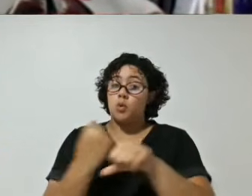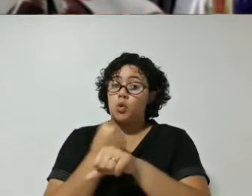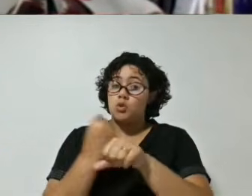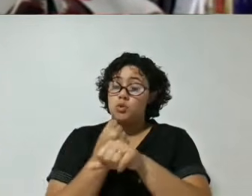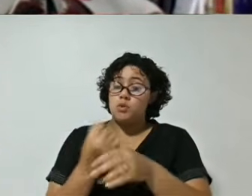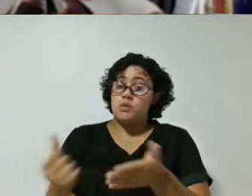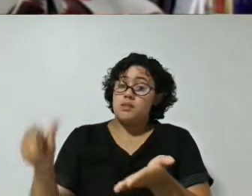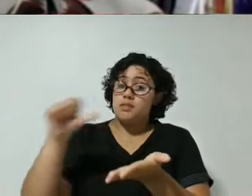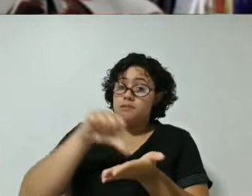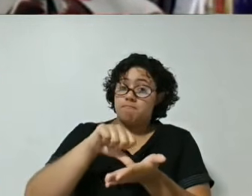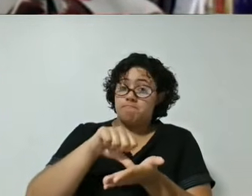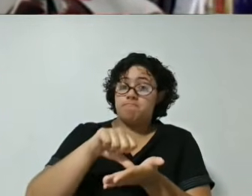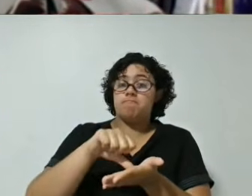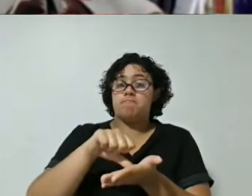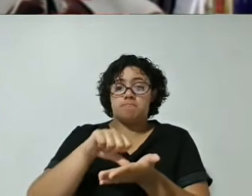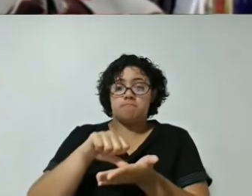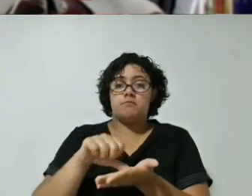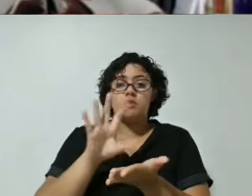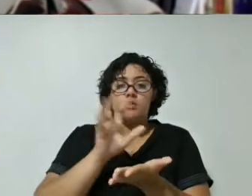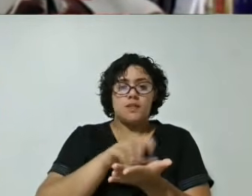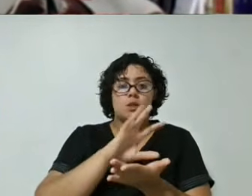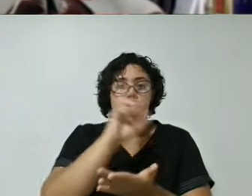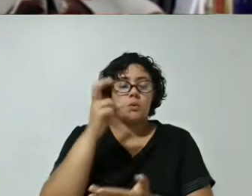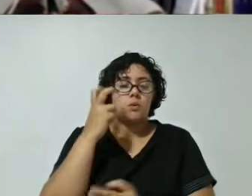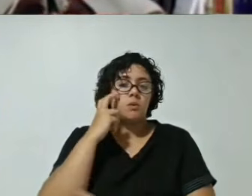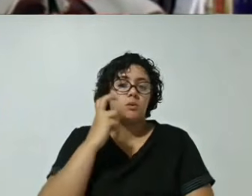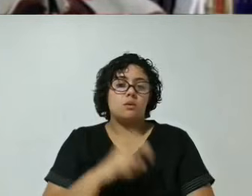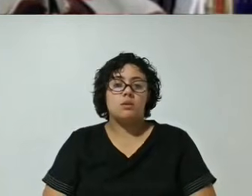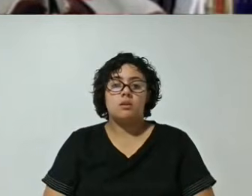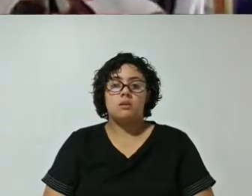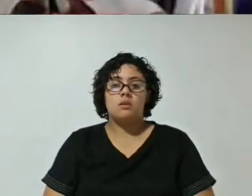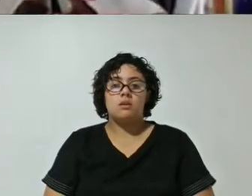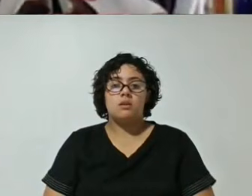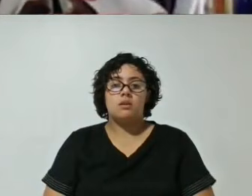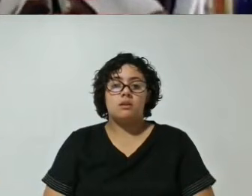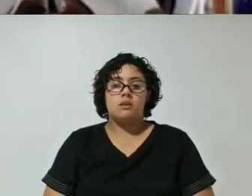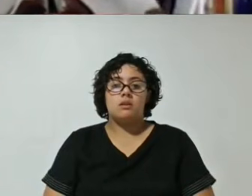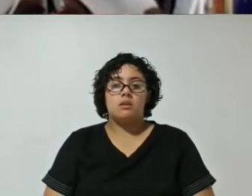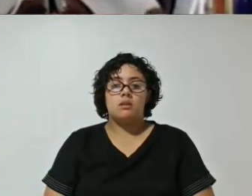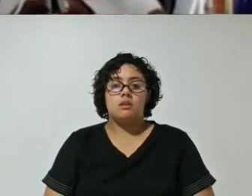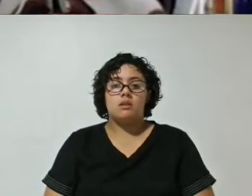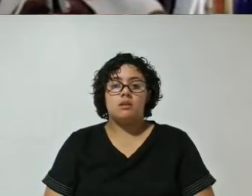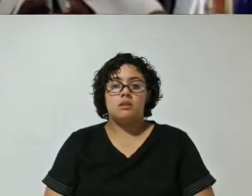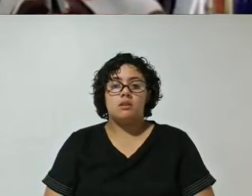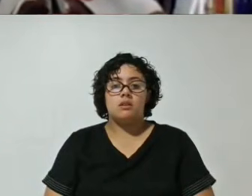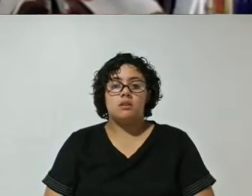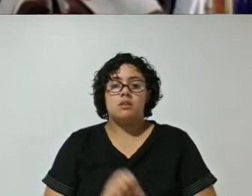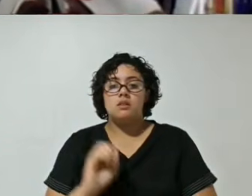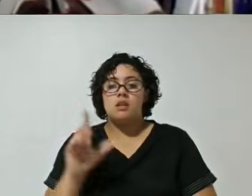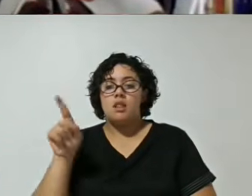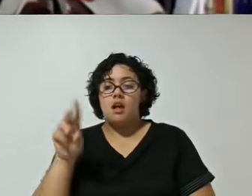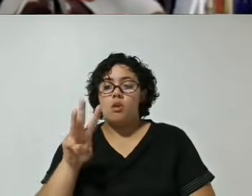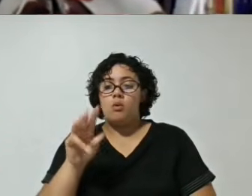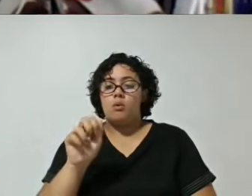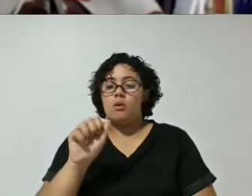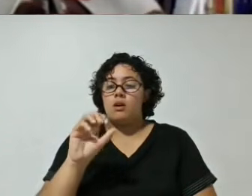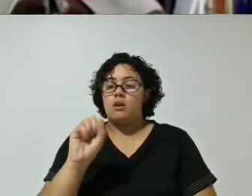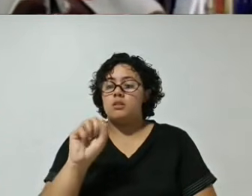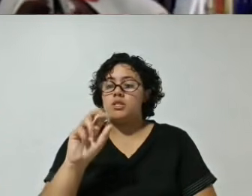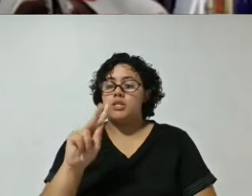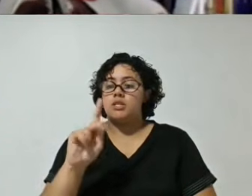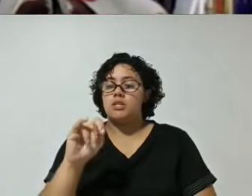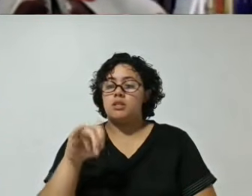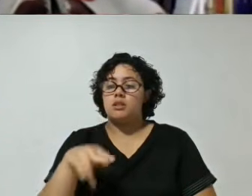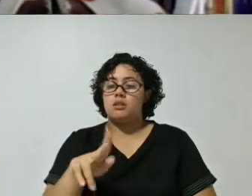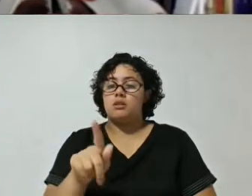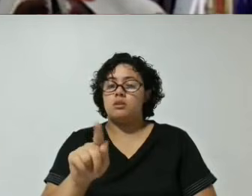né, algo assim, Que com... sai da Washington Luiz, no espaço de 40 metros, e